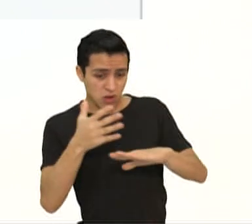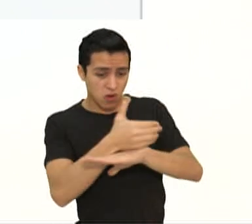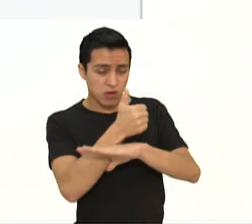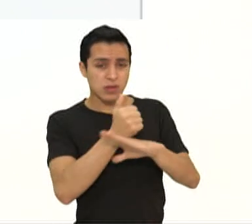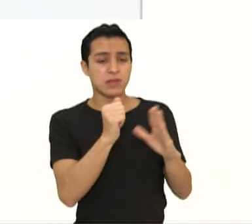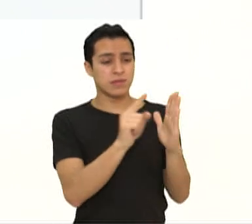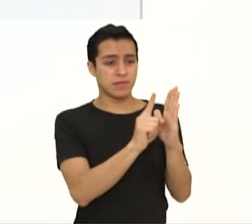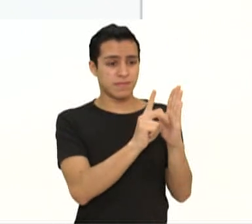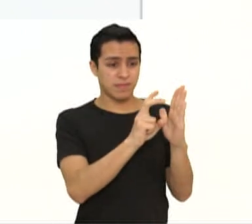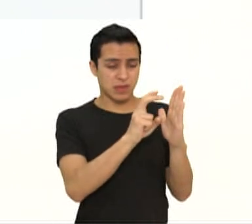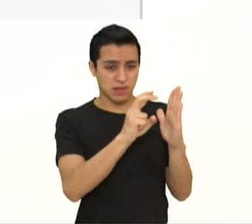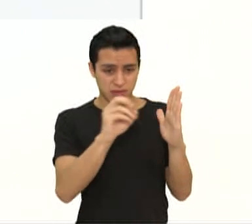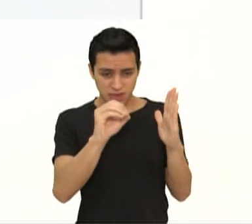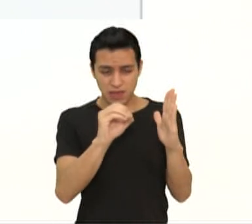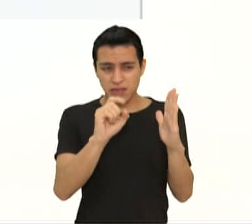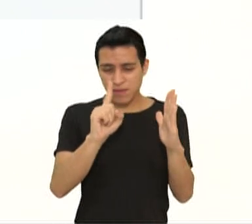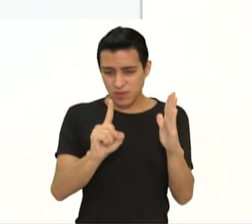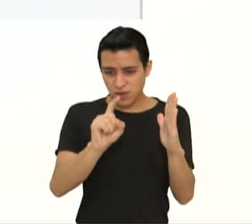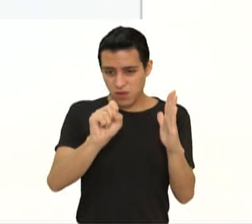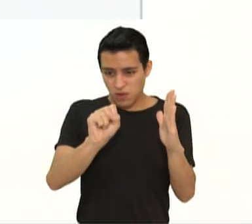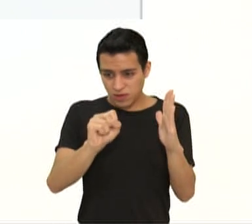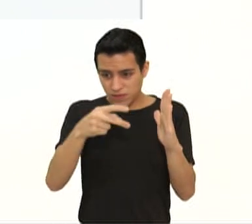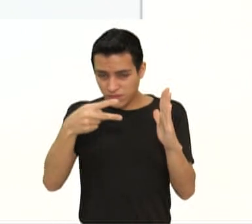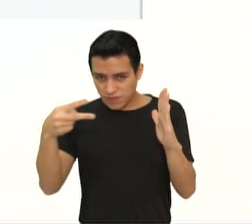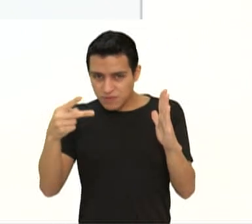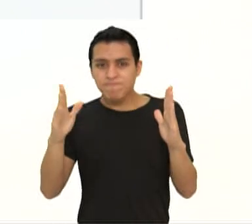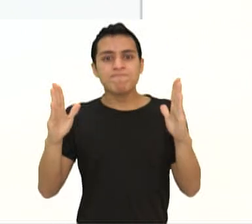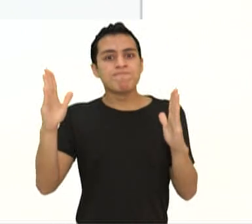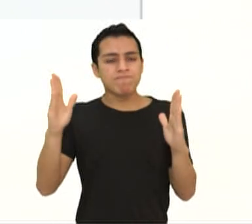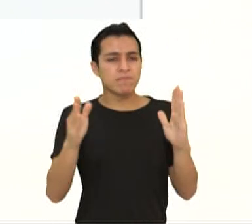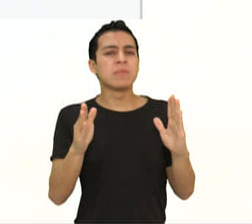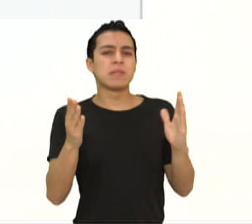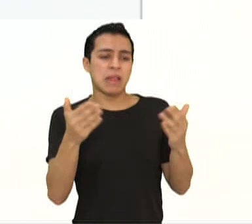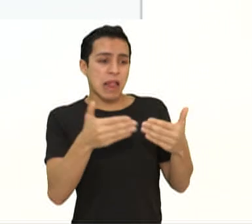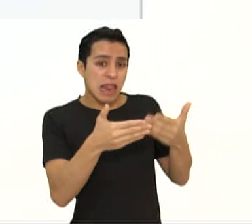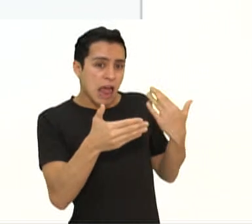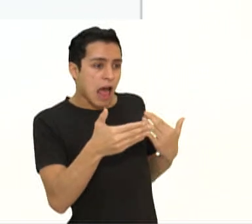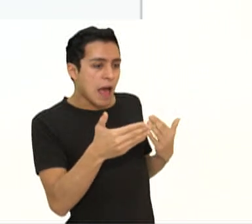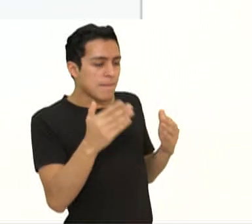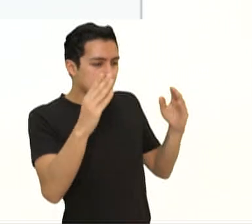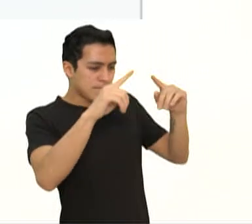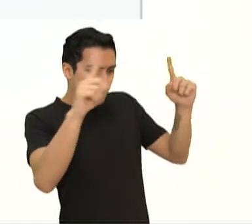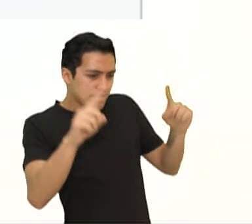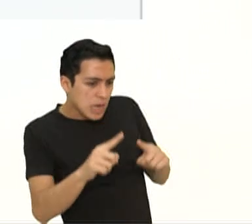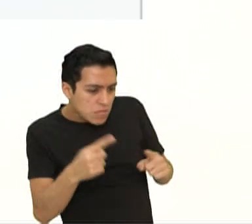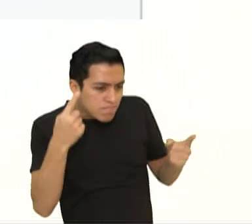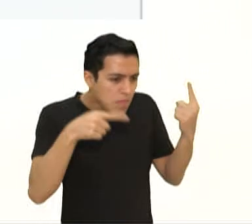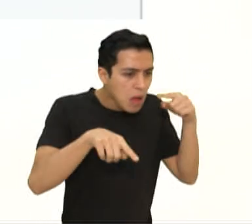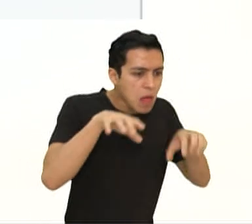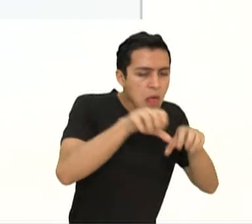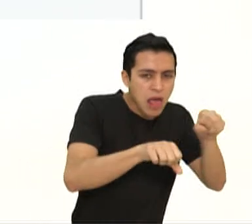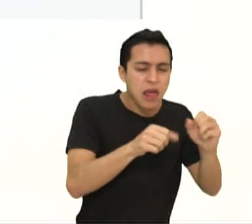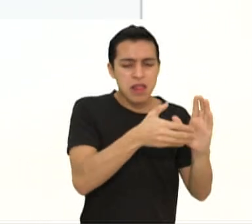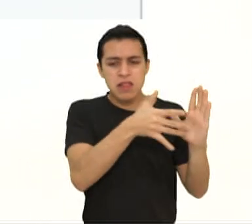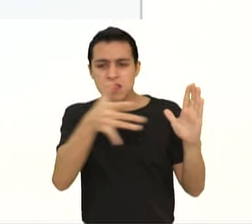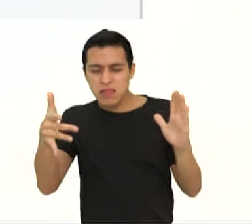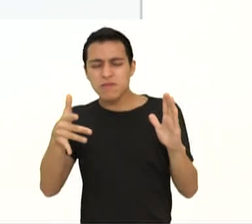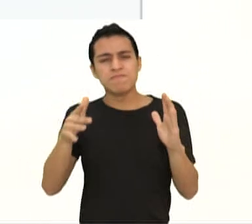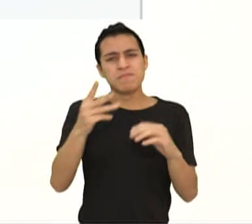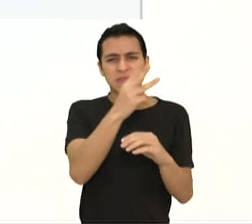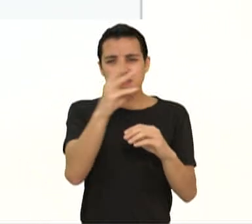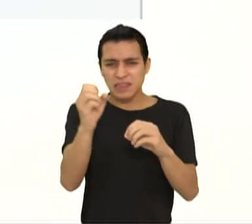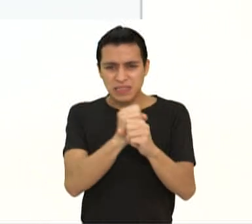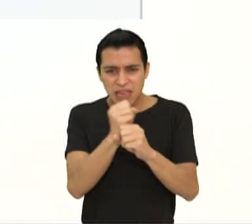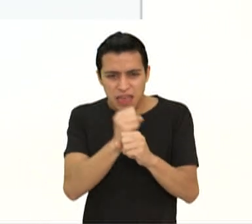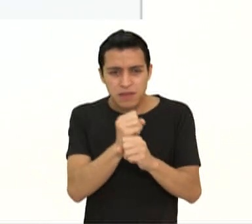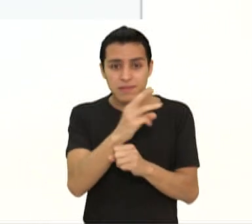1500 a 1822, então, desde o descobrimento, né? Por mais de 300 anos, o Brasil